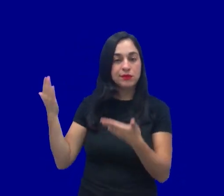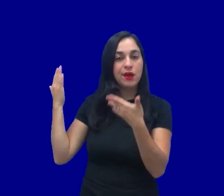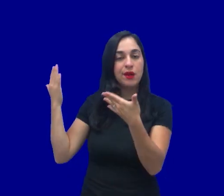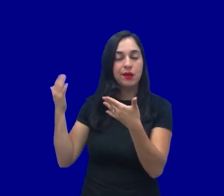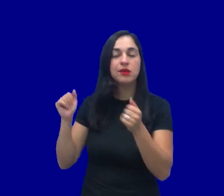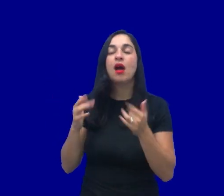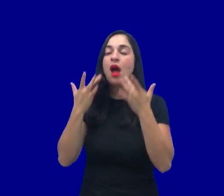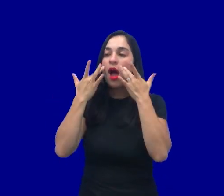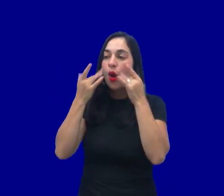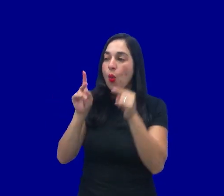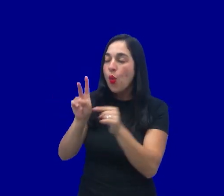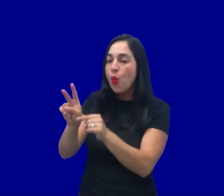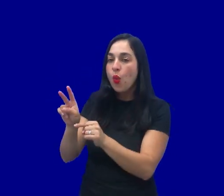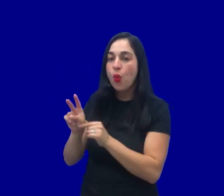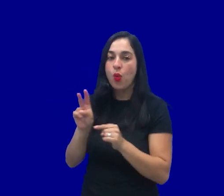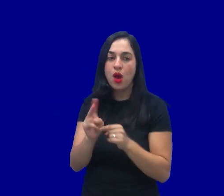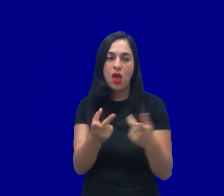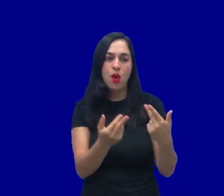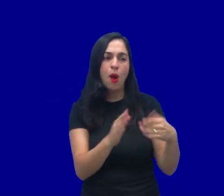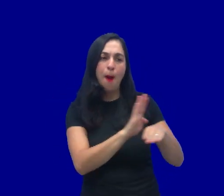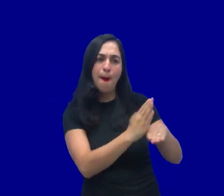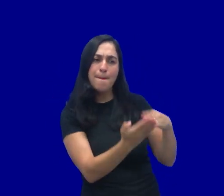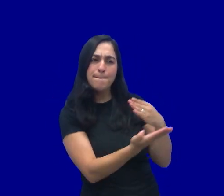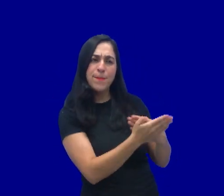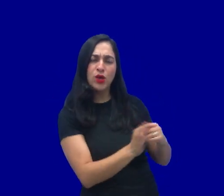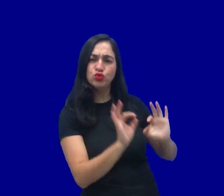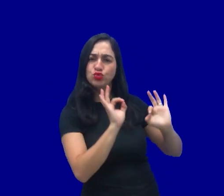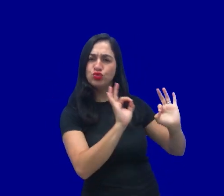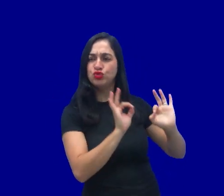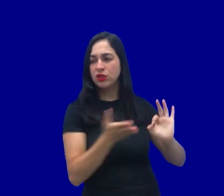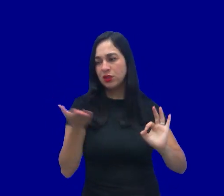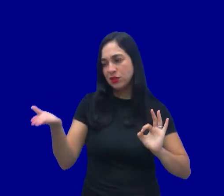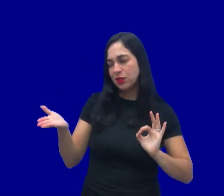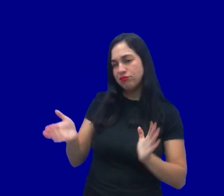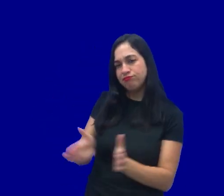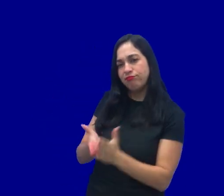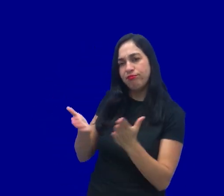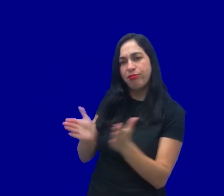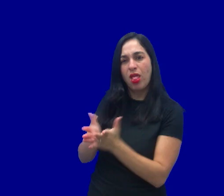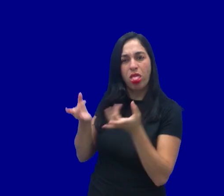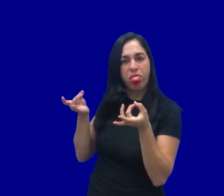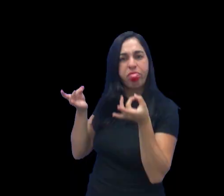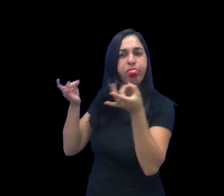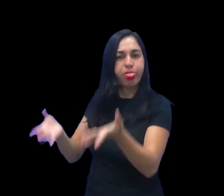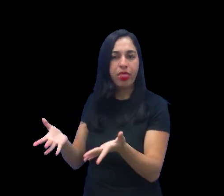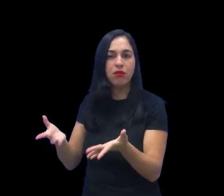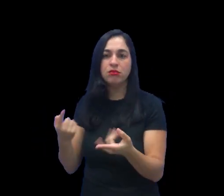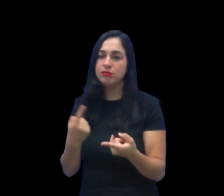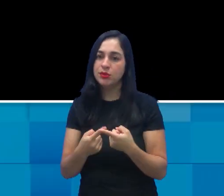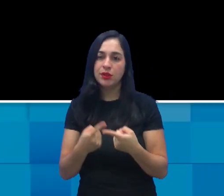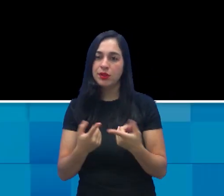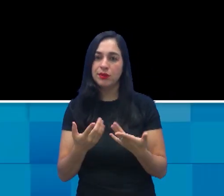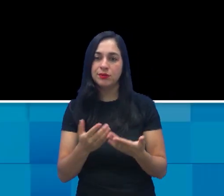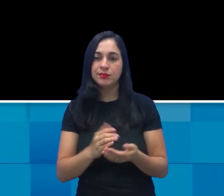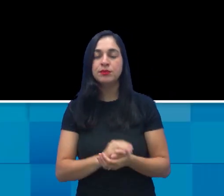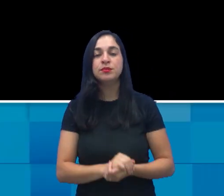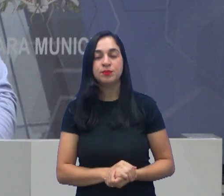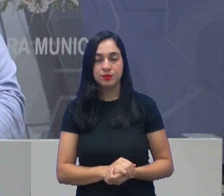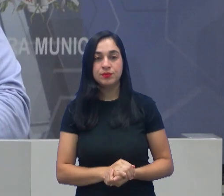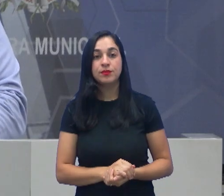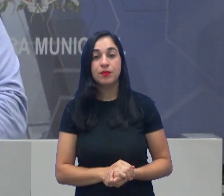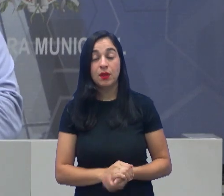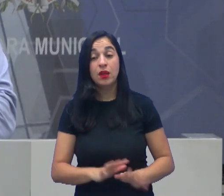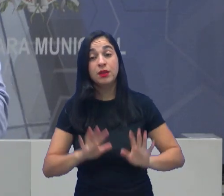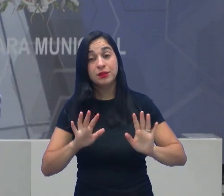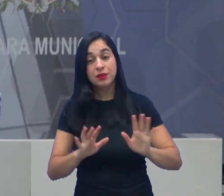que é dado aos bairros nobres da nossa cidade. Por que isso acontece na região norte? Por que o abandono? Aí, um parente seu,